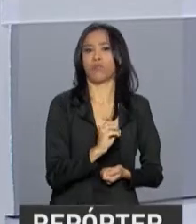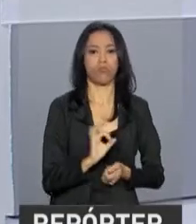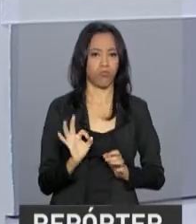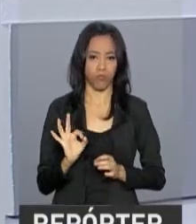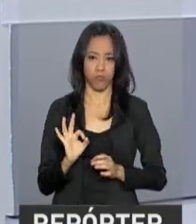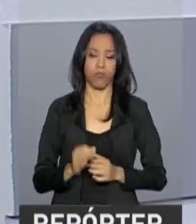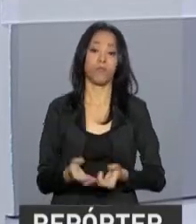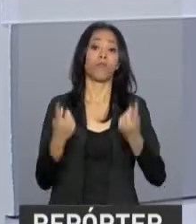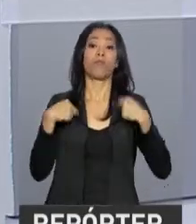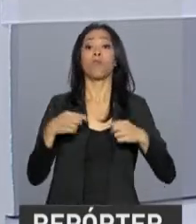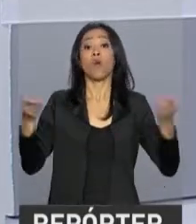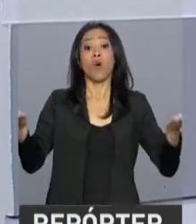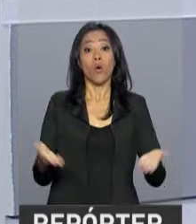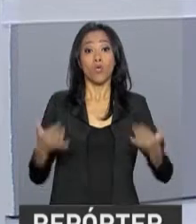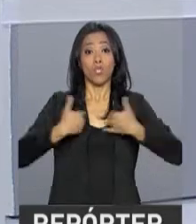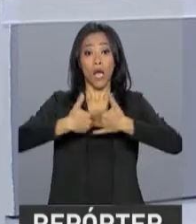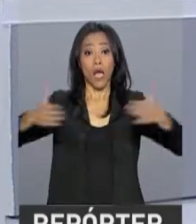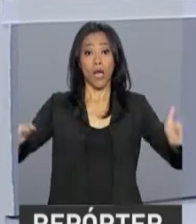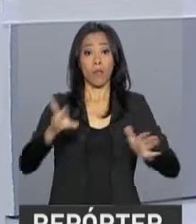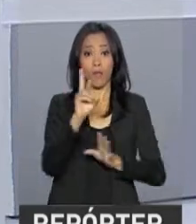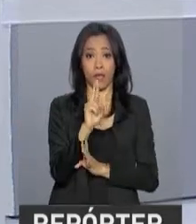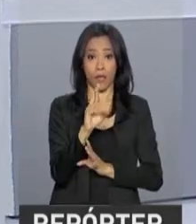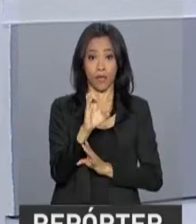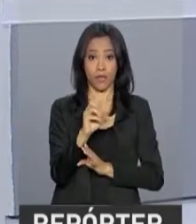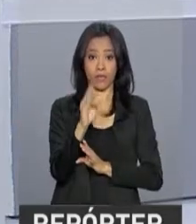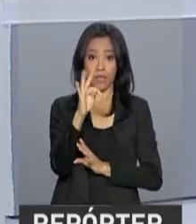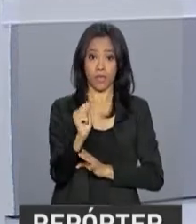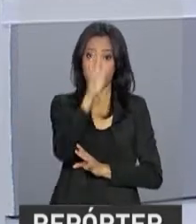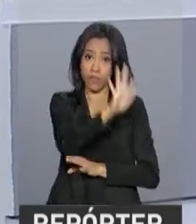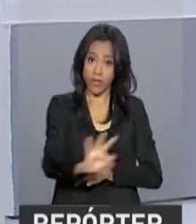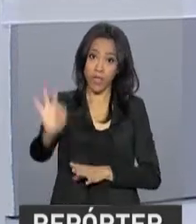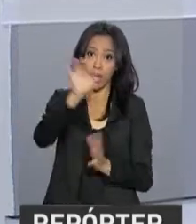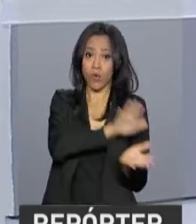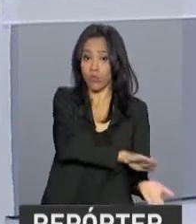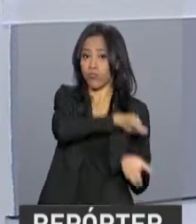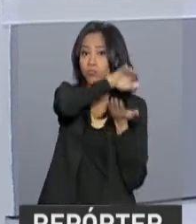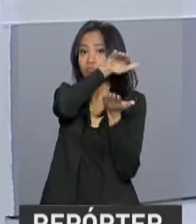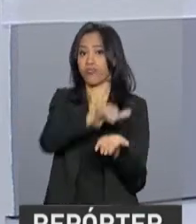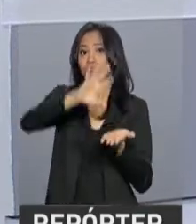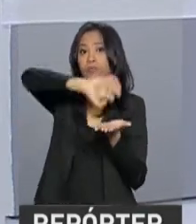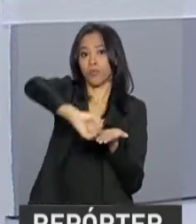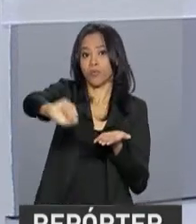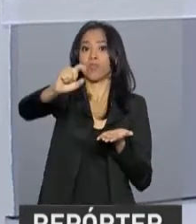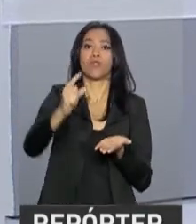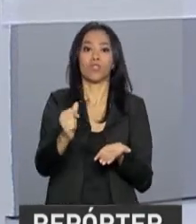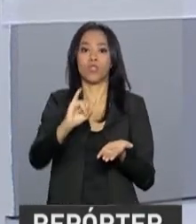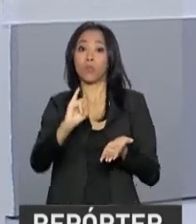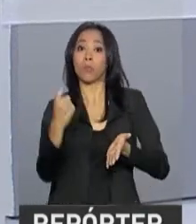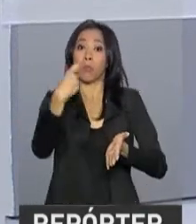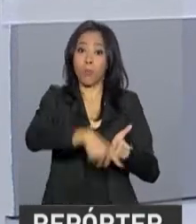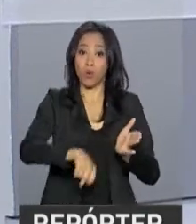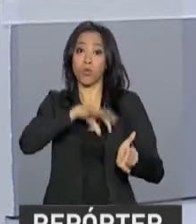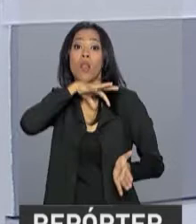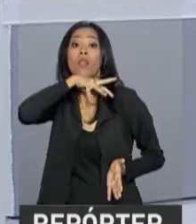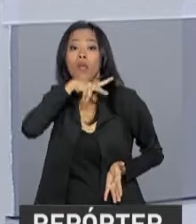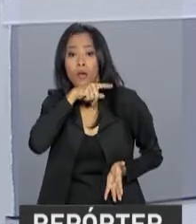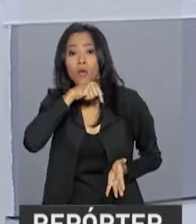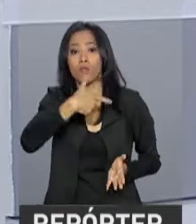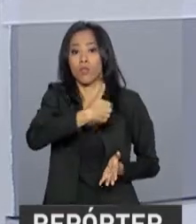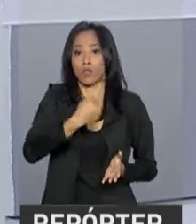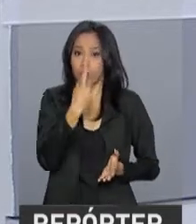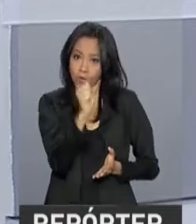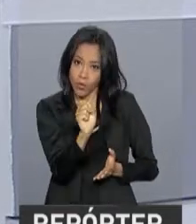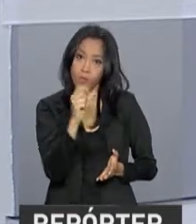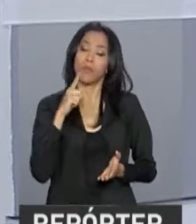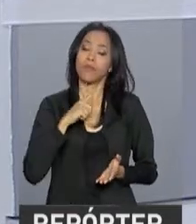abriu hoje consulta ao primeiro lote de restituição do imposto de renda pessoa física 2008 o lote contempla também